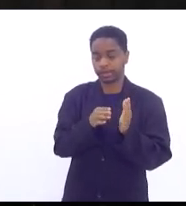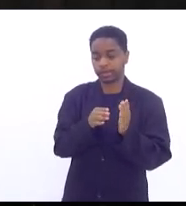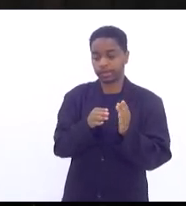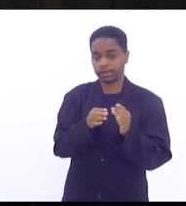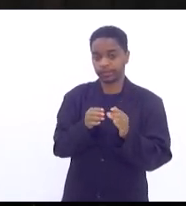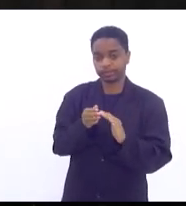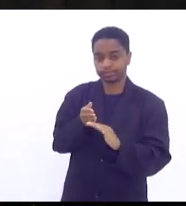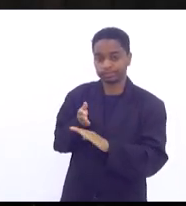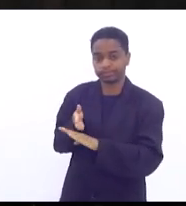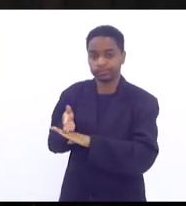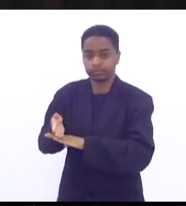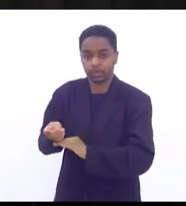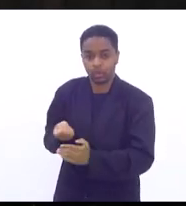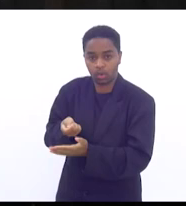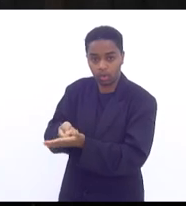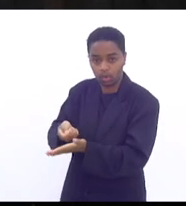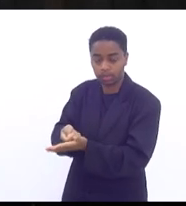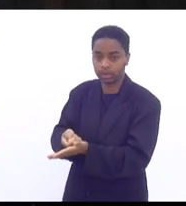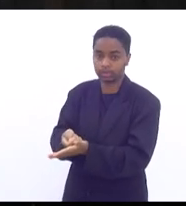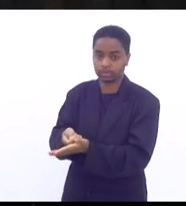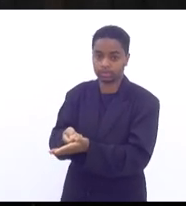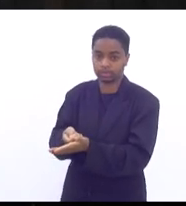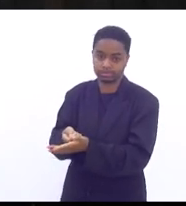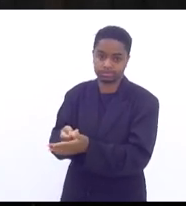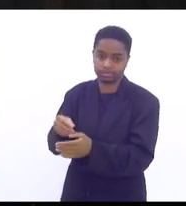E quando ele anunciou isso,